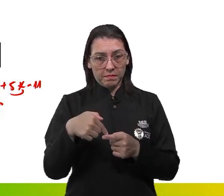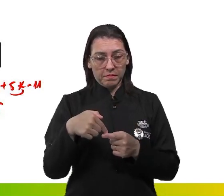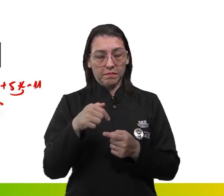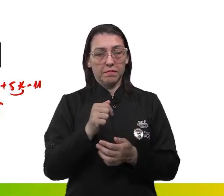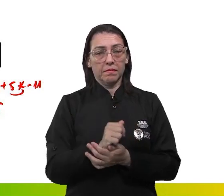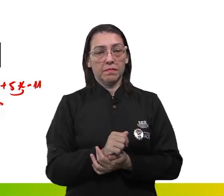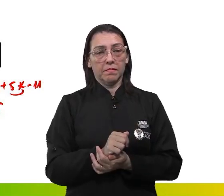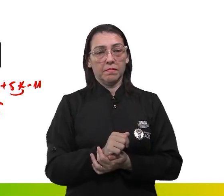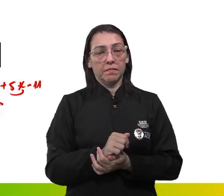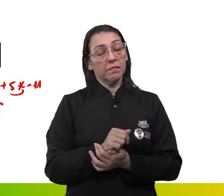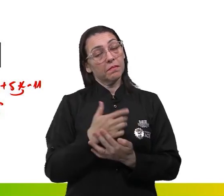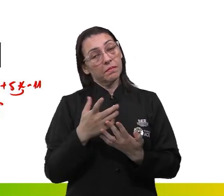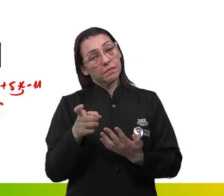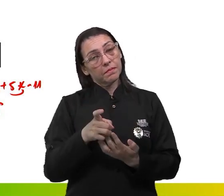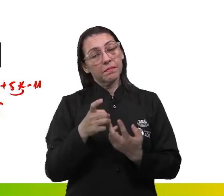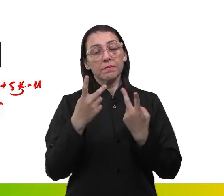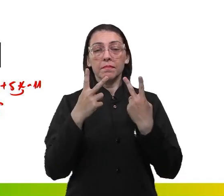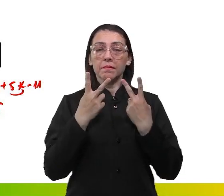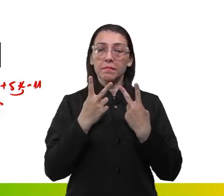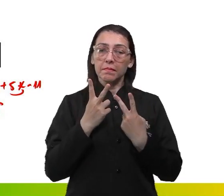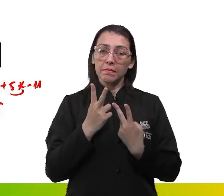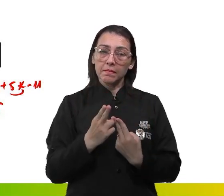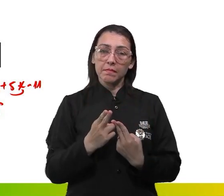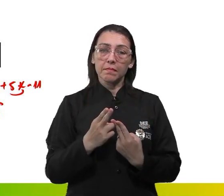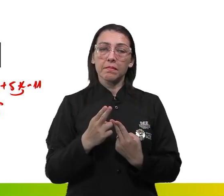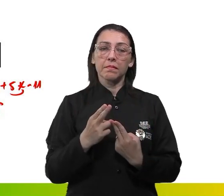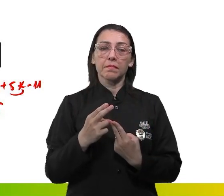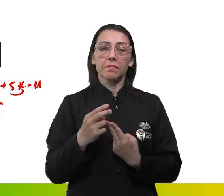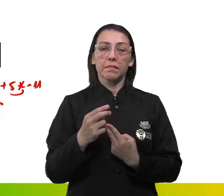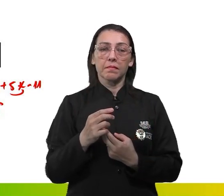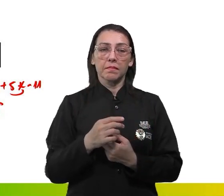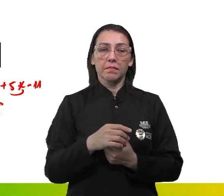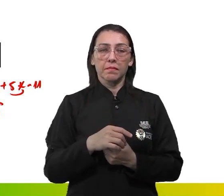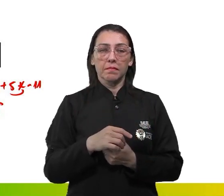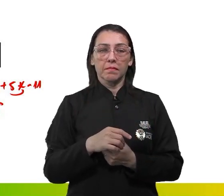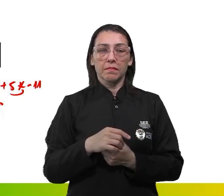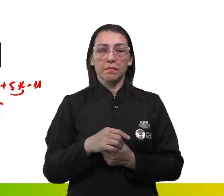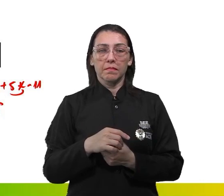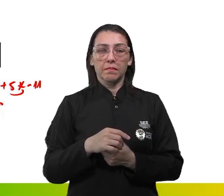7. Ou, em outras palavras, menos 2.